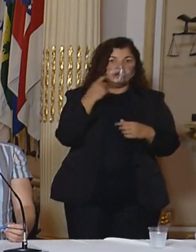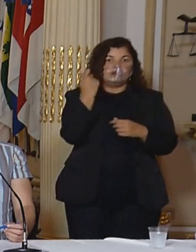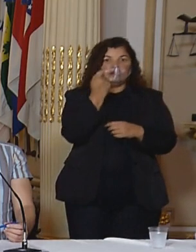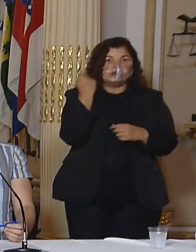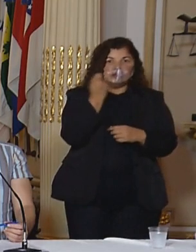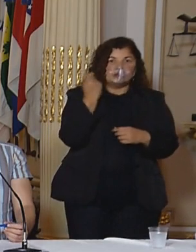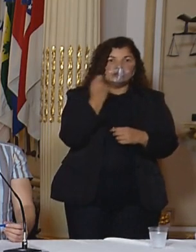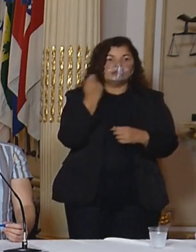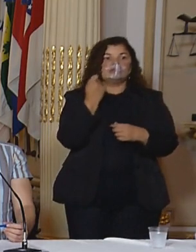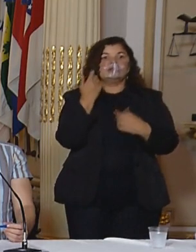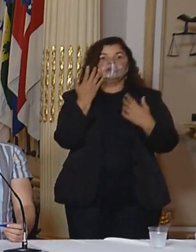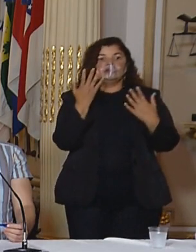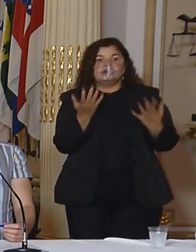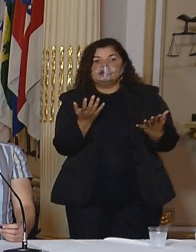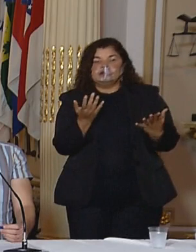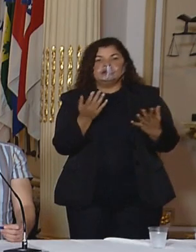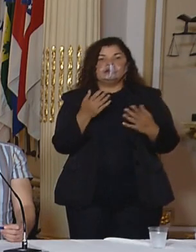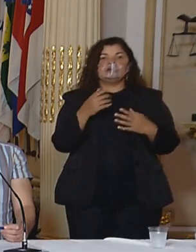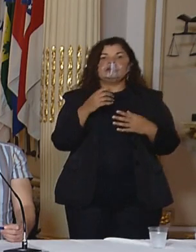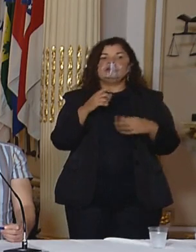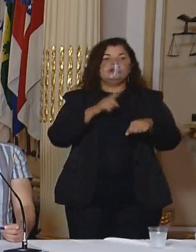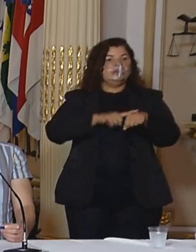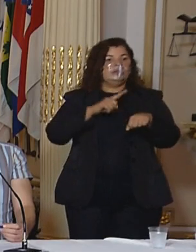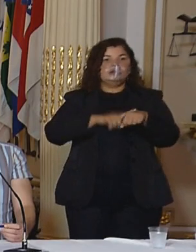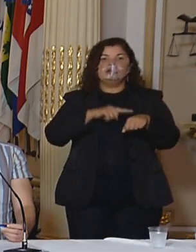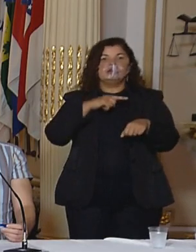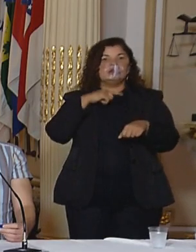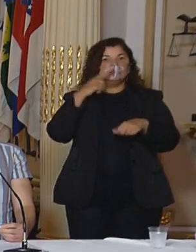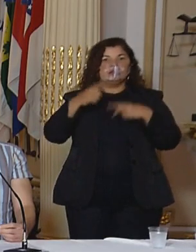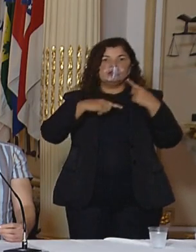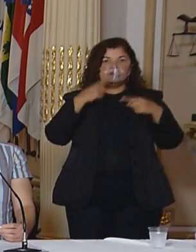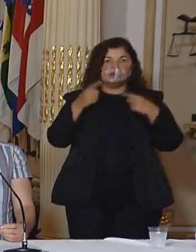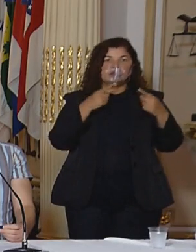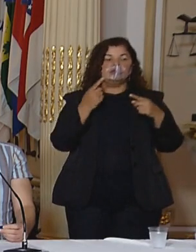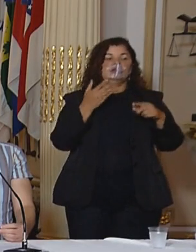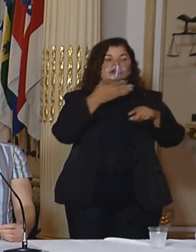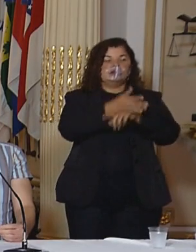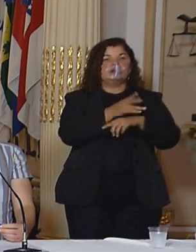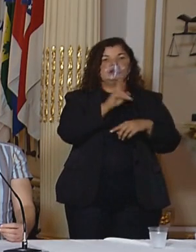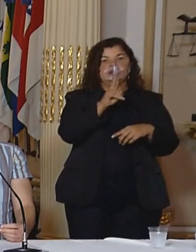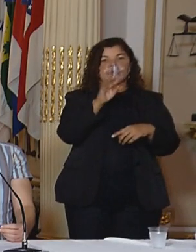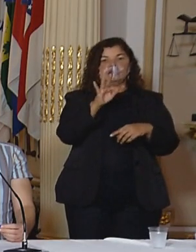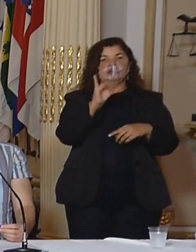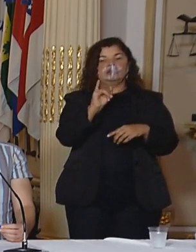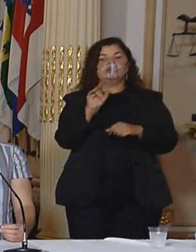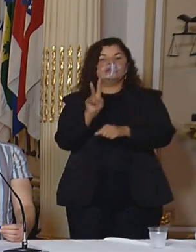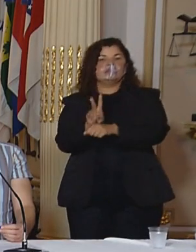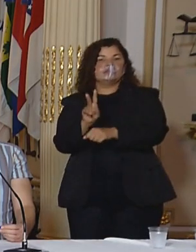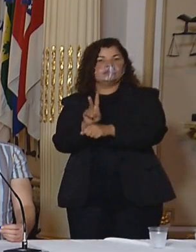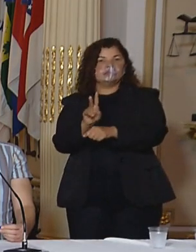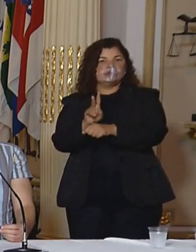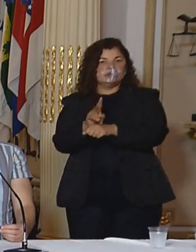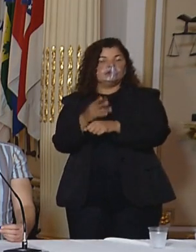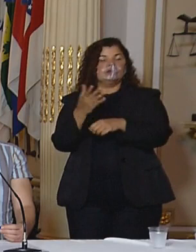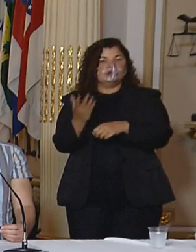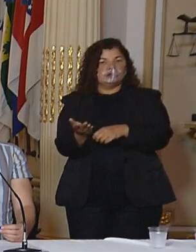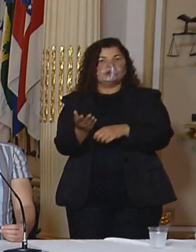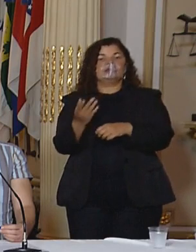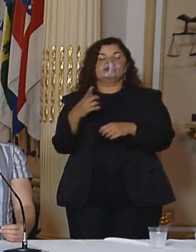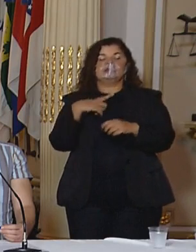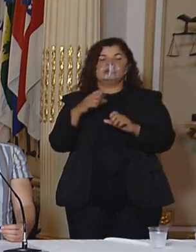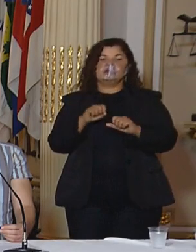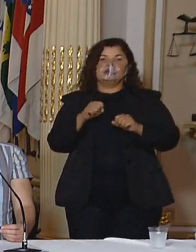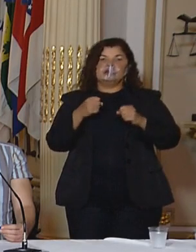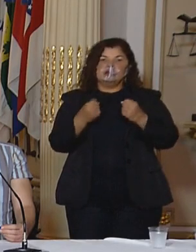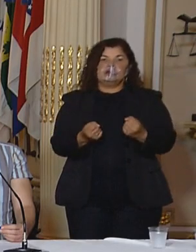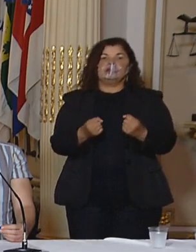não permite ou não dá tempo que o paciente consiga chegar à UTI, mas todo um esforço é feito